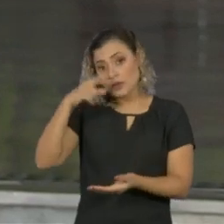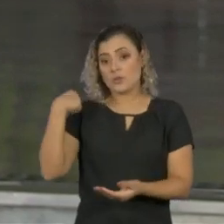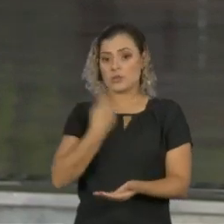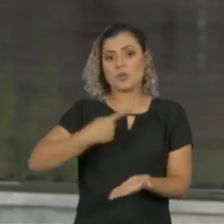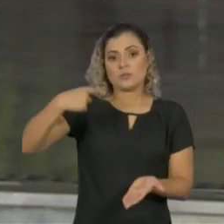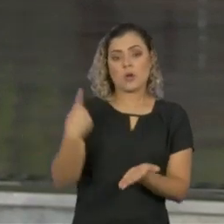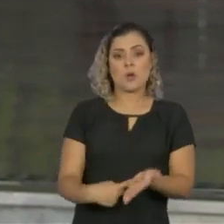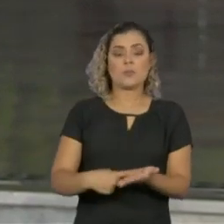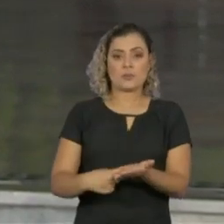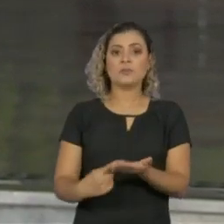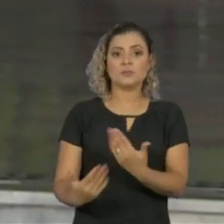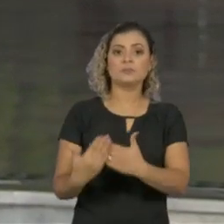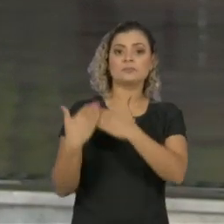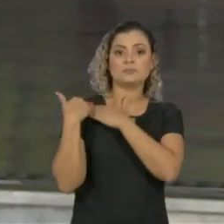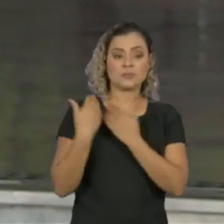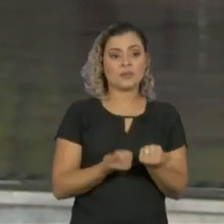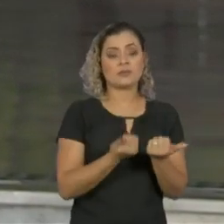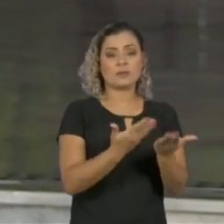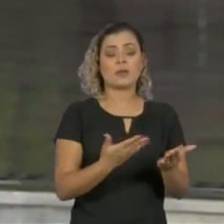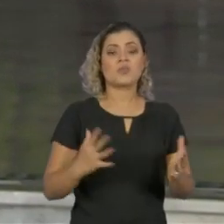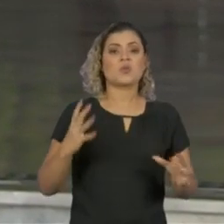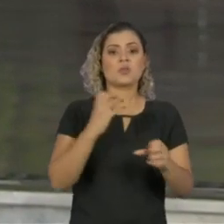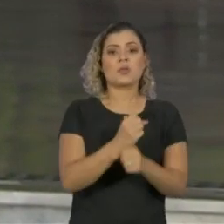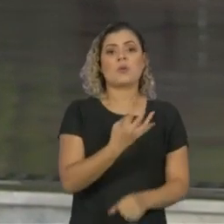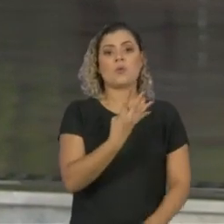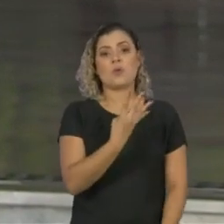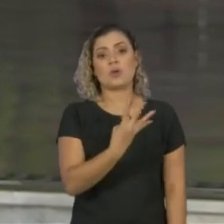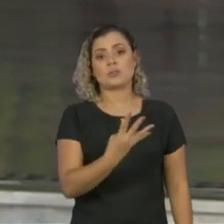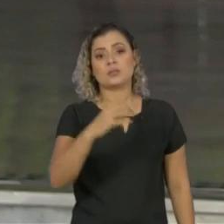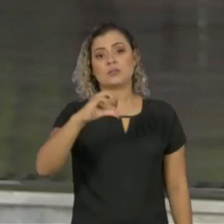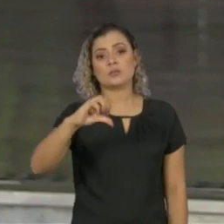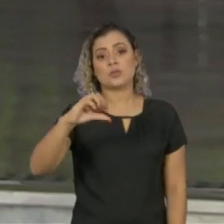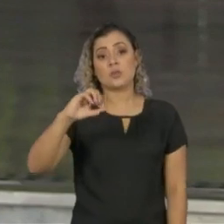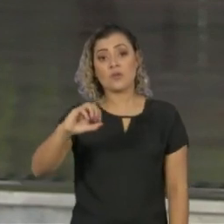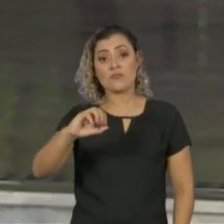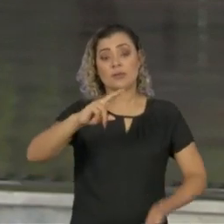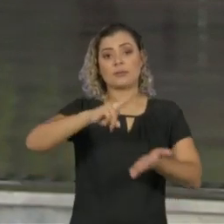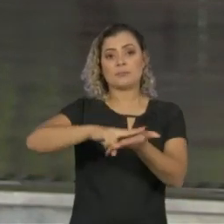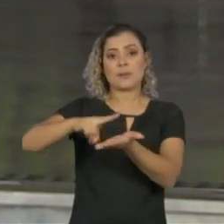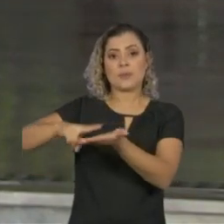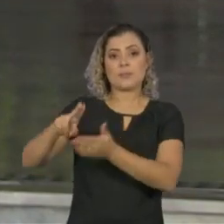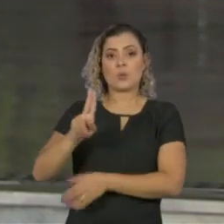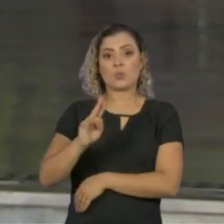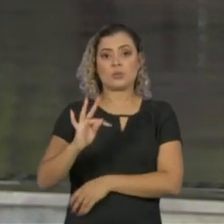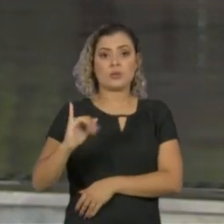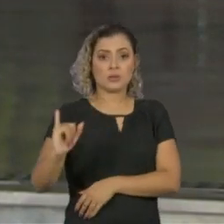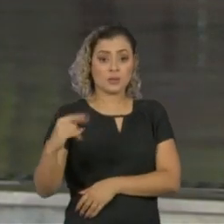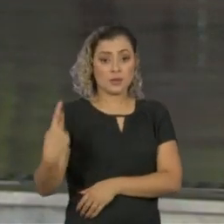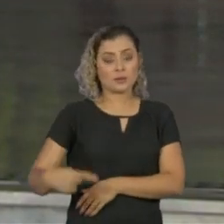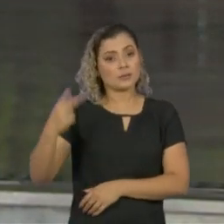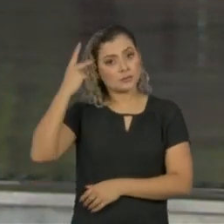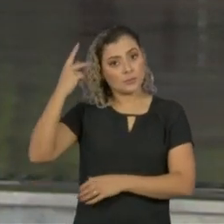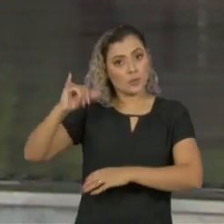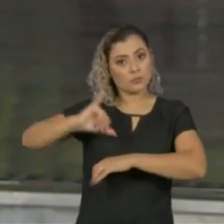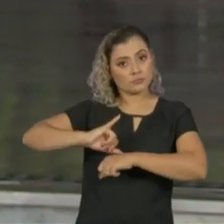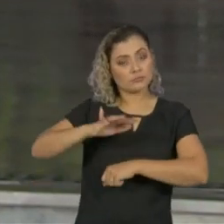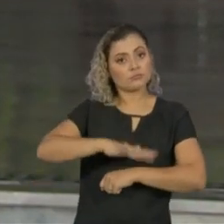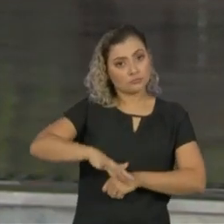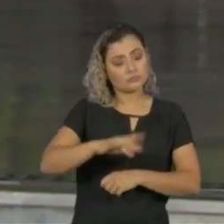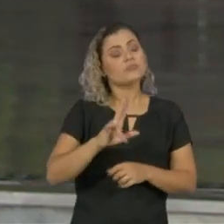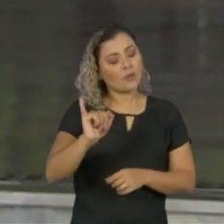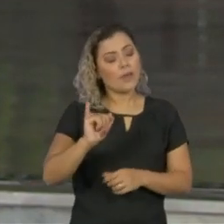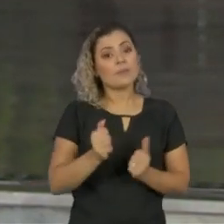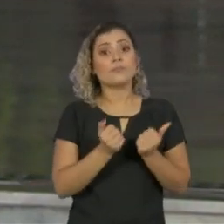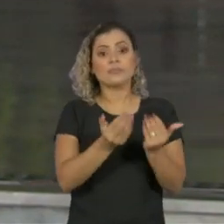de São Paulo. Serão ao total mais 490 leitos de UTIs aqui na cidade de São Paulo. Nós